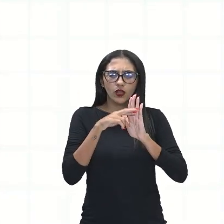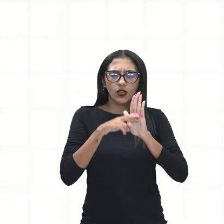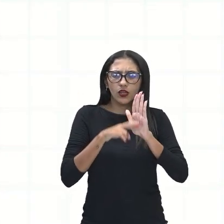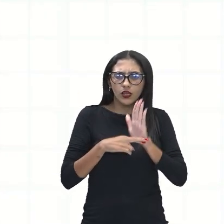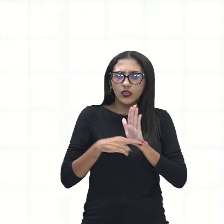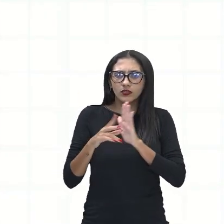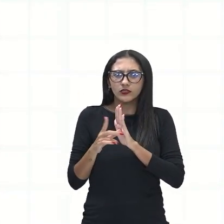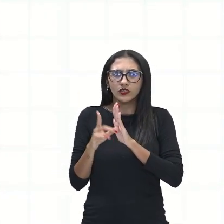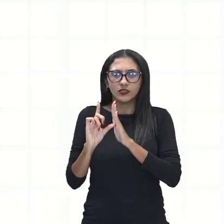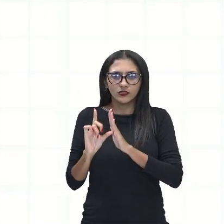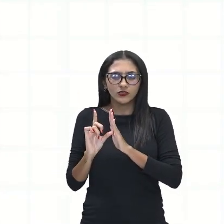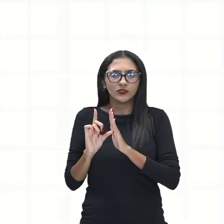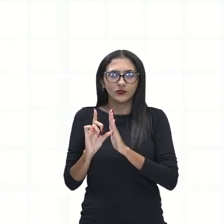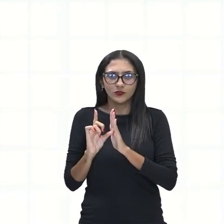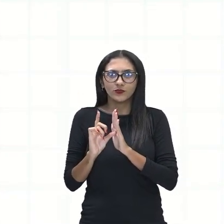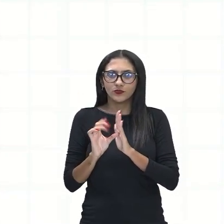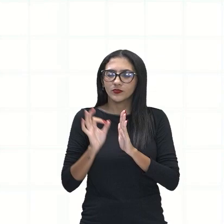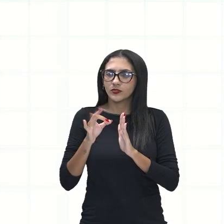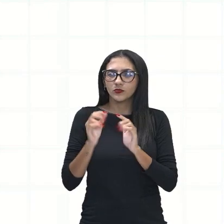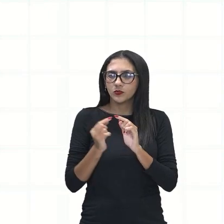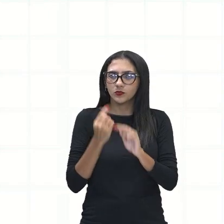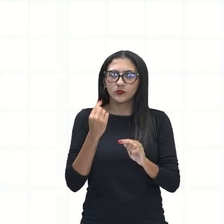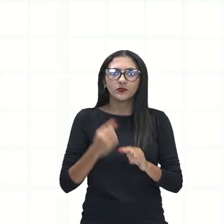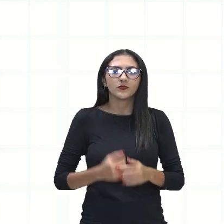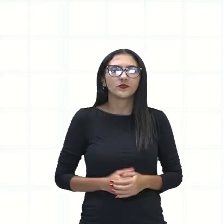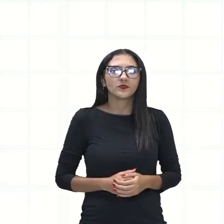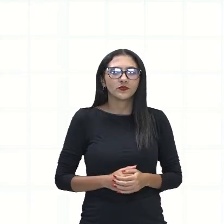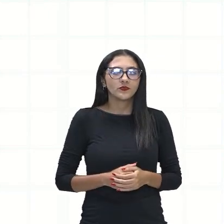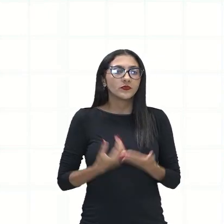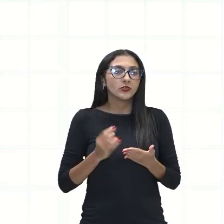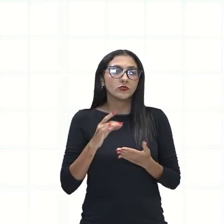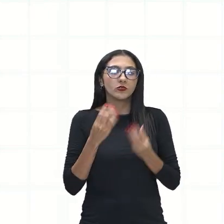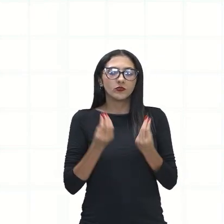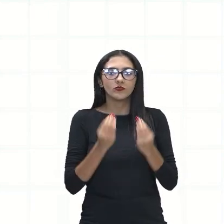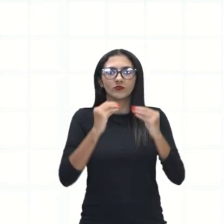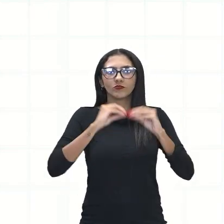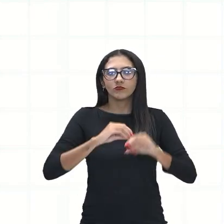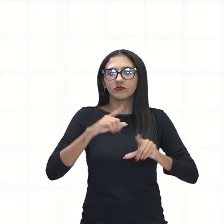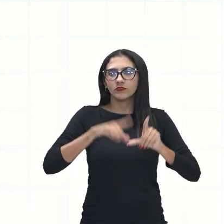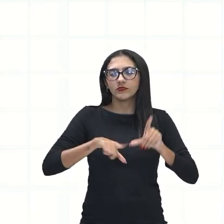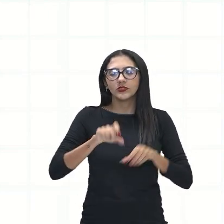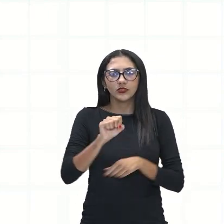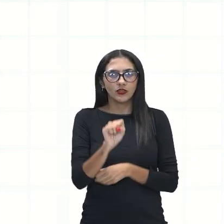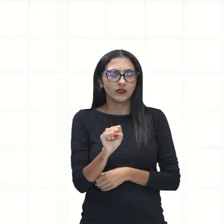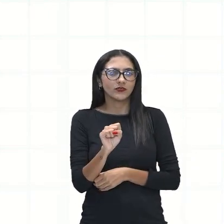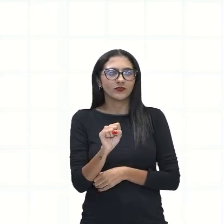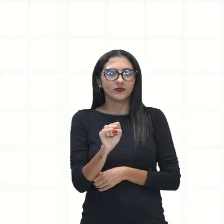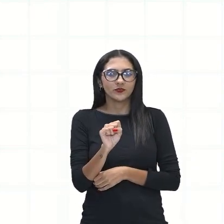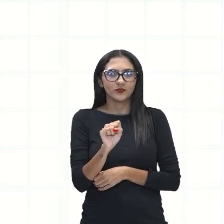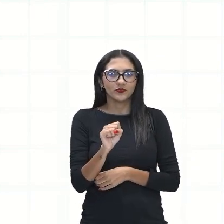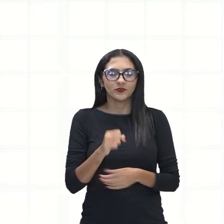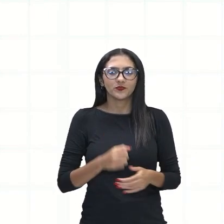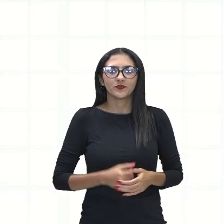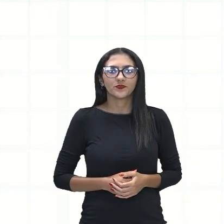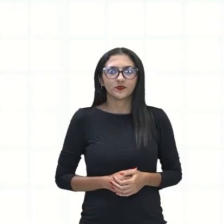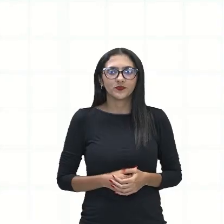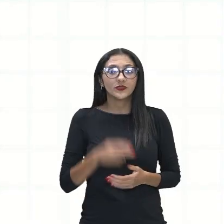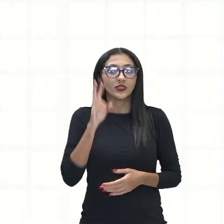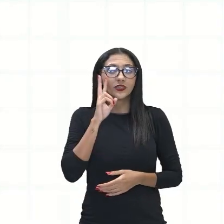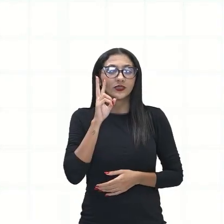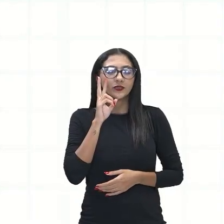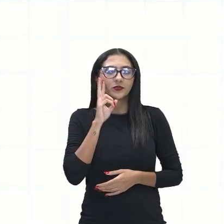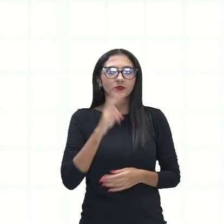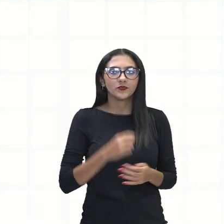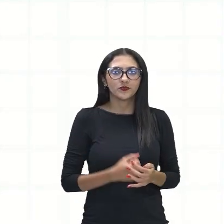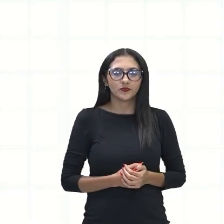deu. O que eu vou fazer? Carrots, carrot. Então, quais são as regrinhas? Consoante